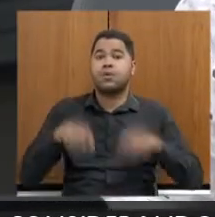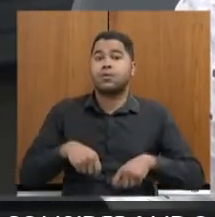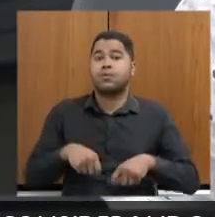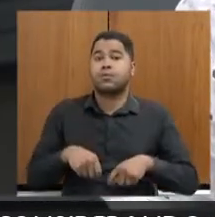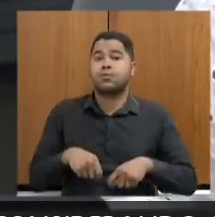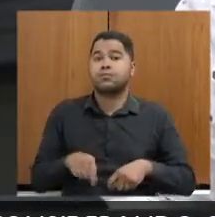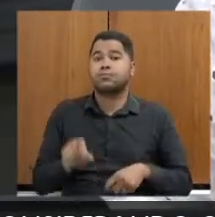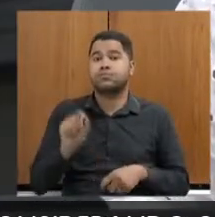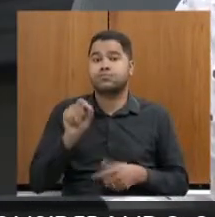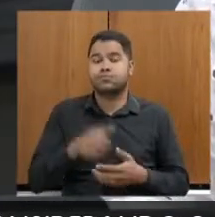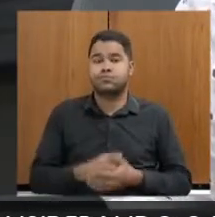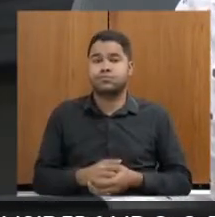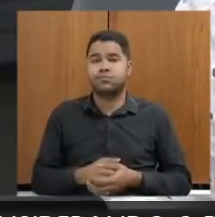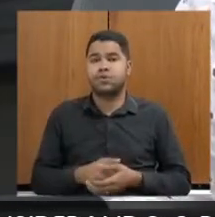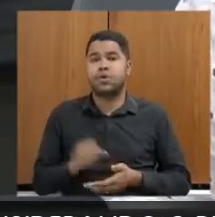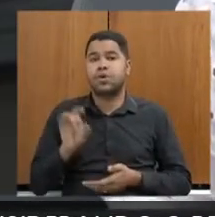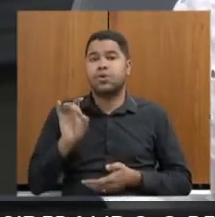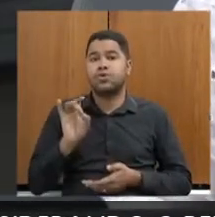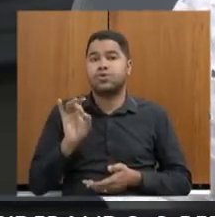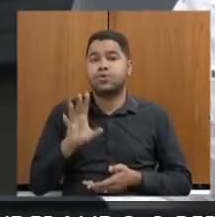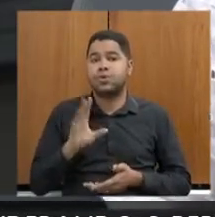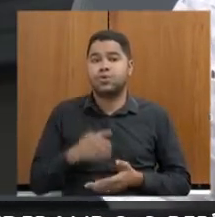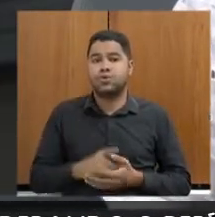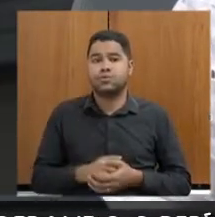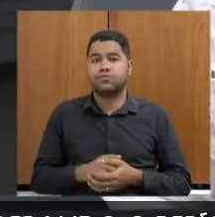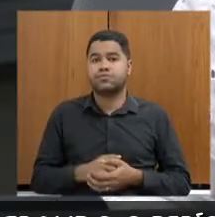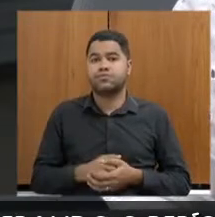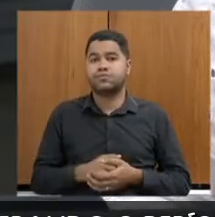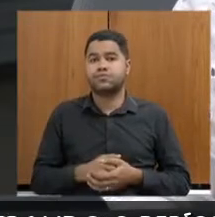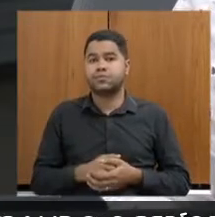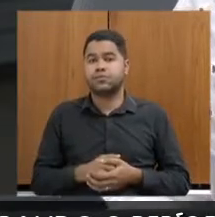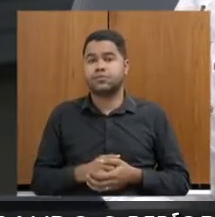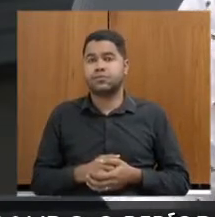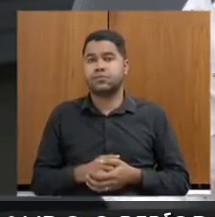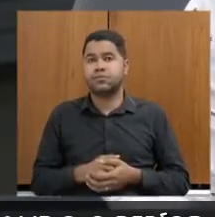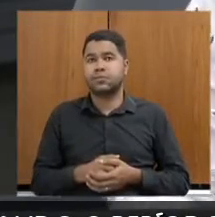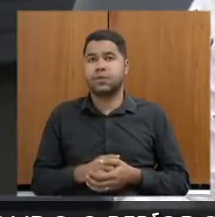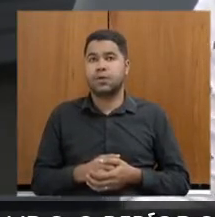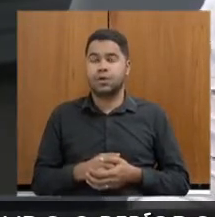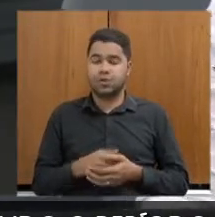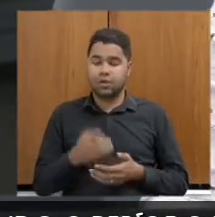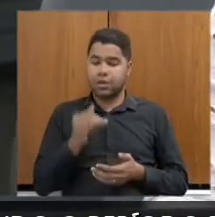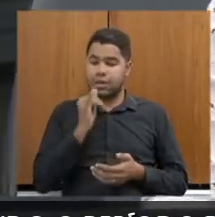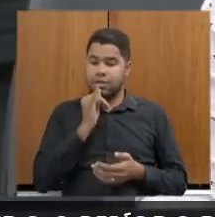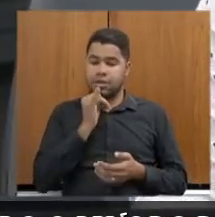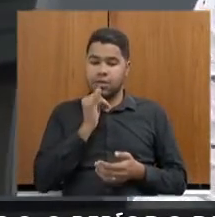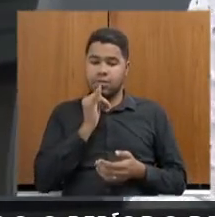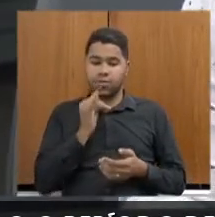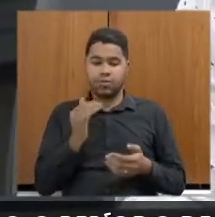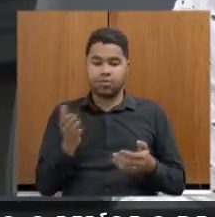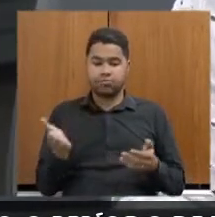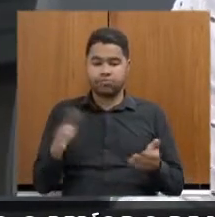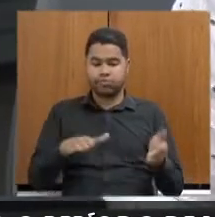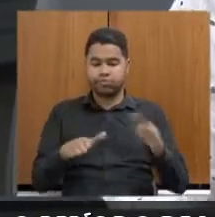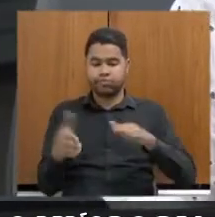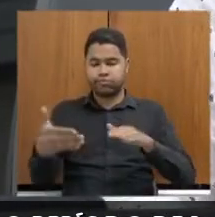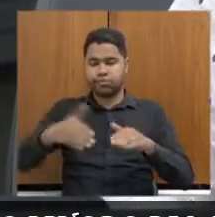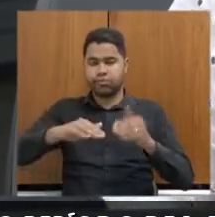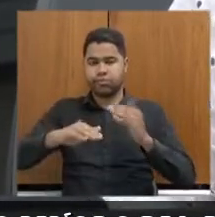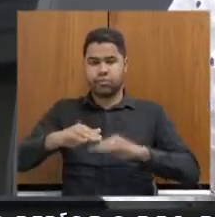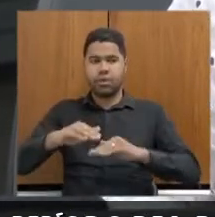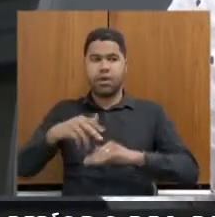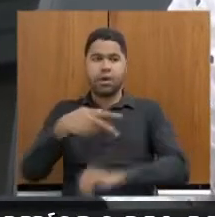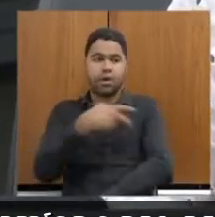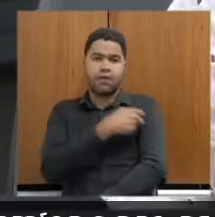tia de pedra de apenas embalar vacinas ou seja lado bizarro e